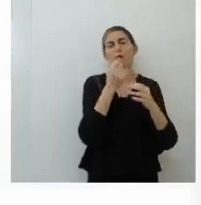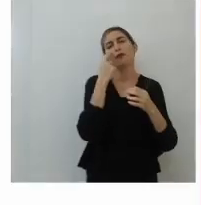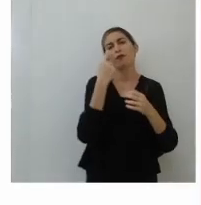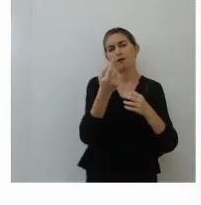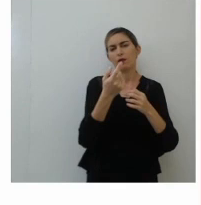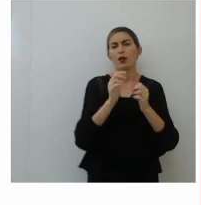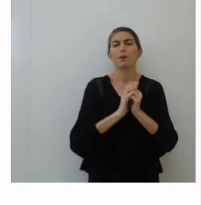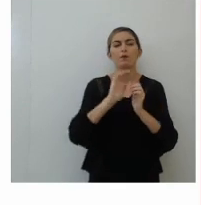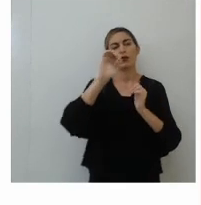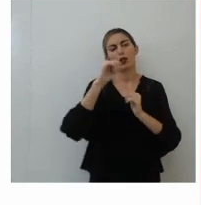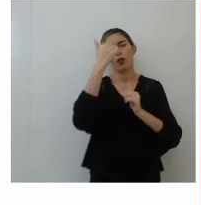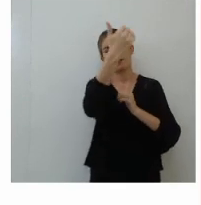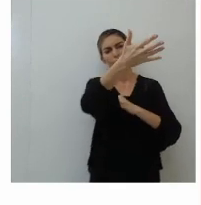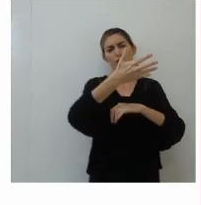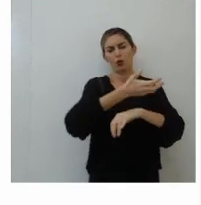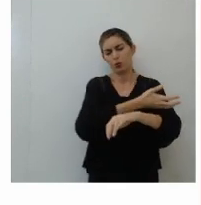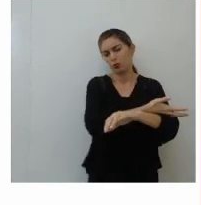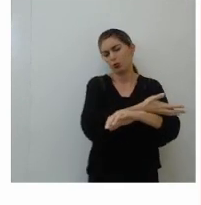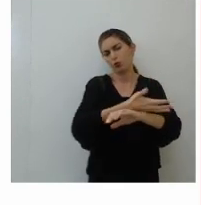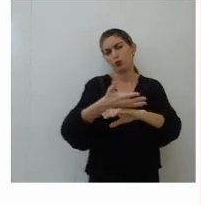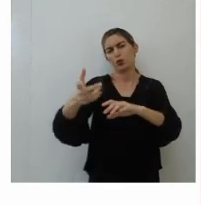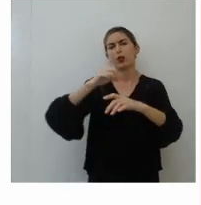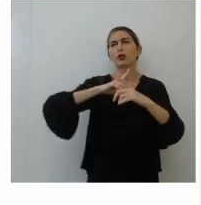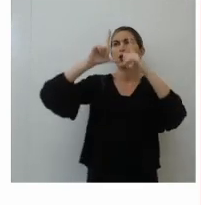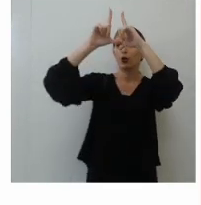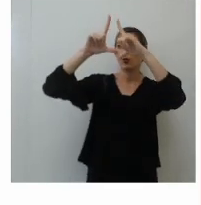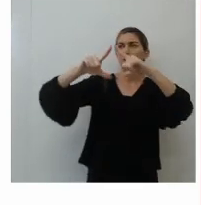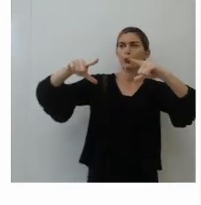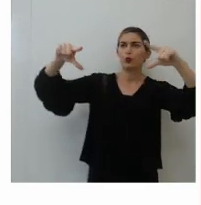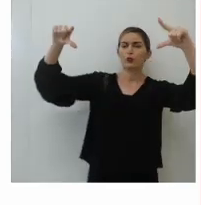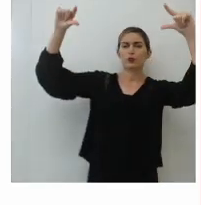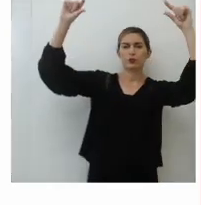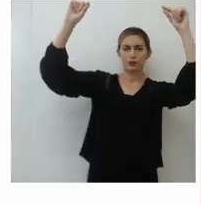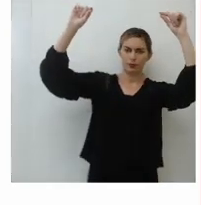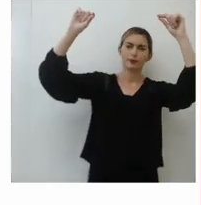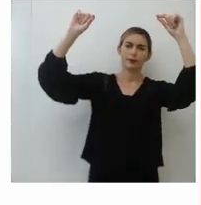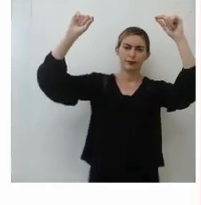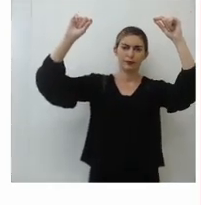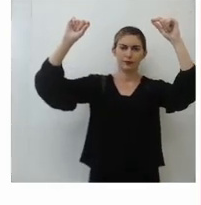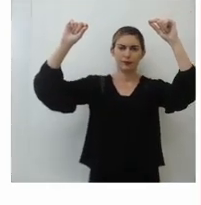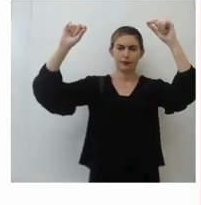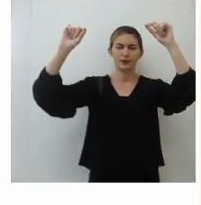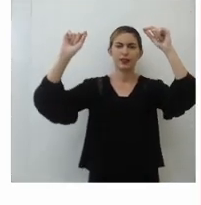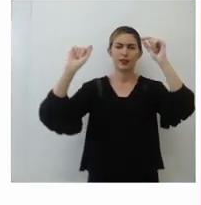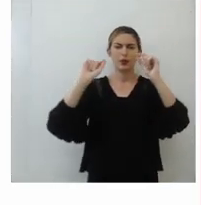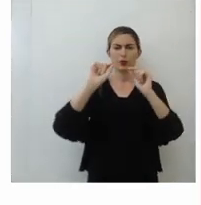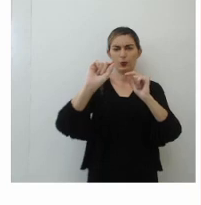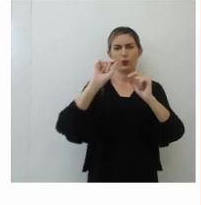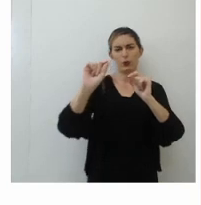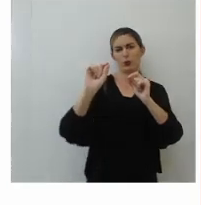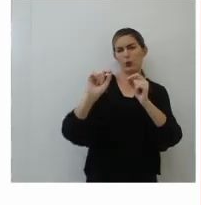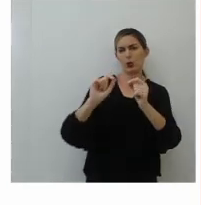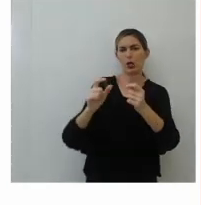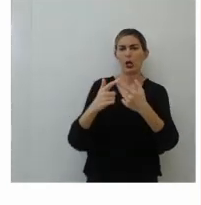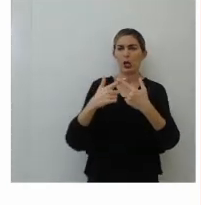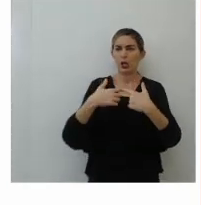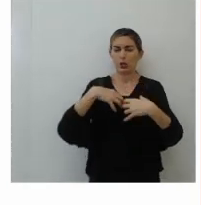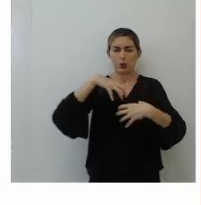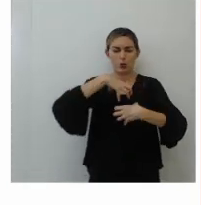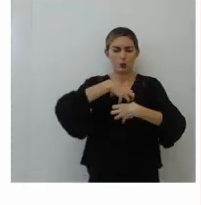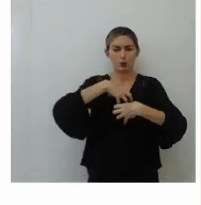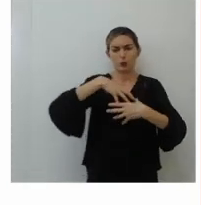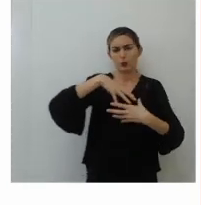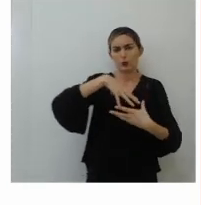tela. Lá fora no jardim, que o luar acaricia, um repuxo apunhala a alma